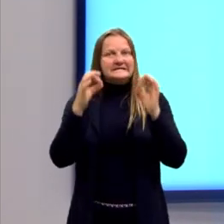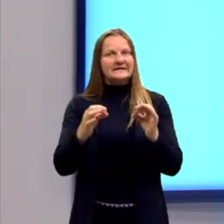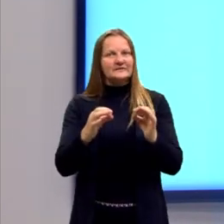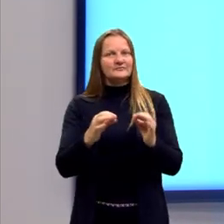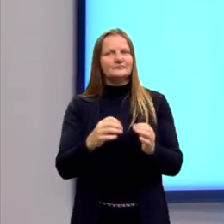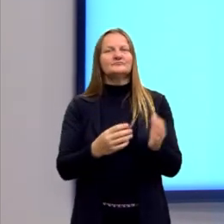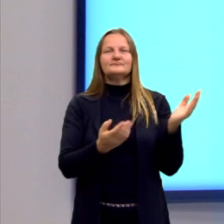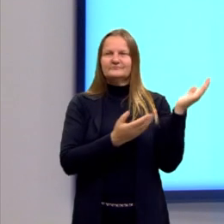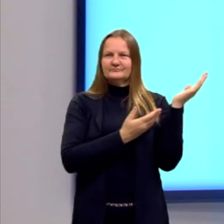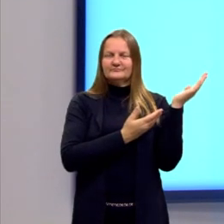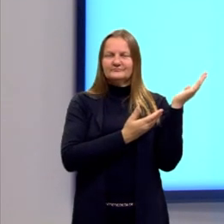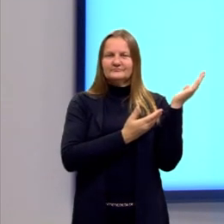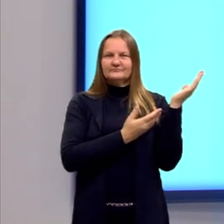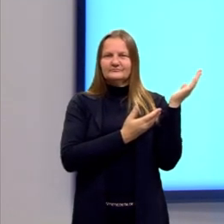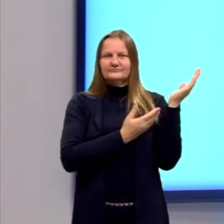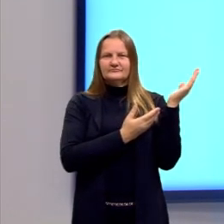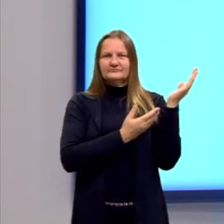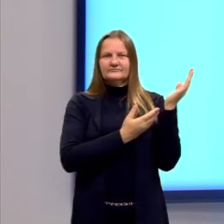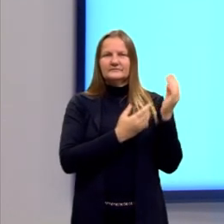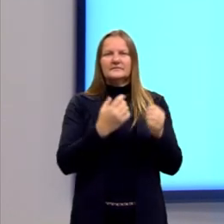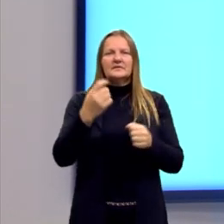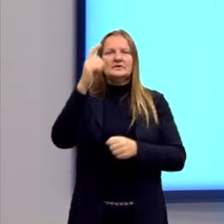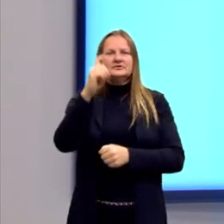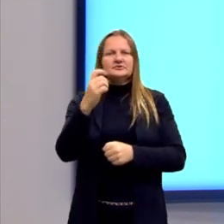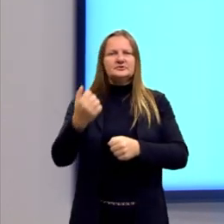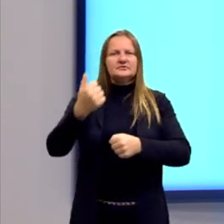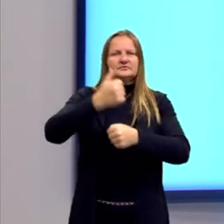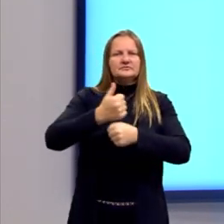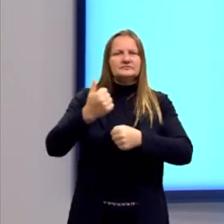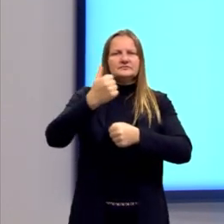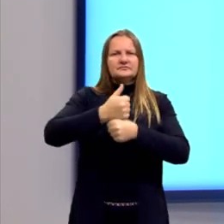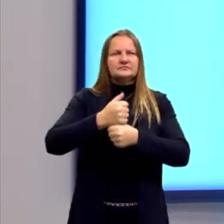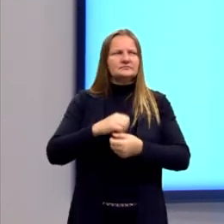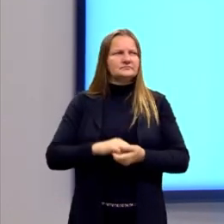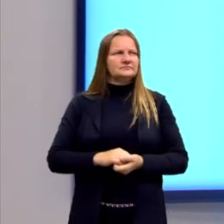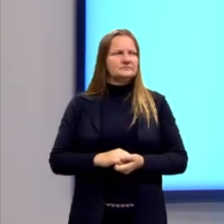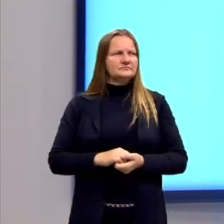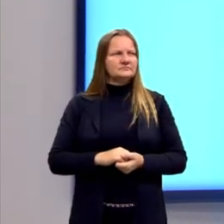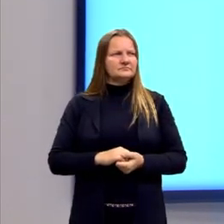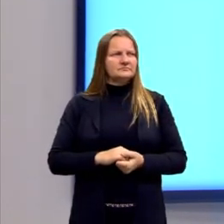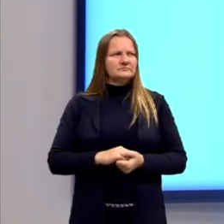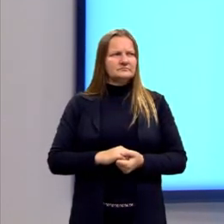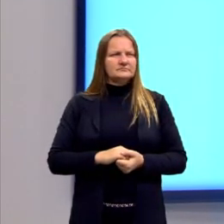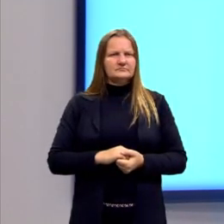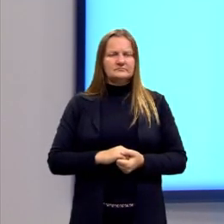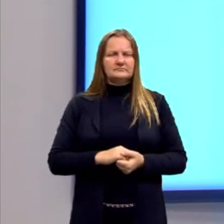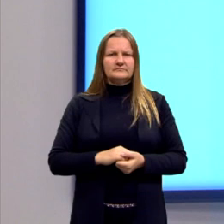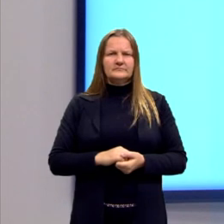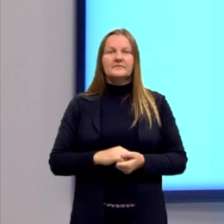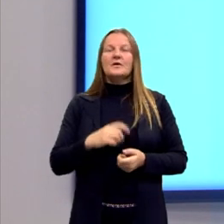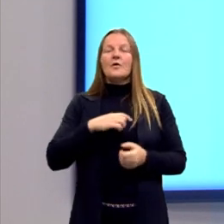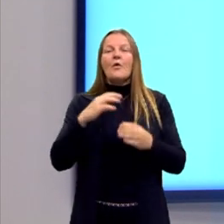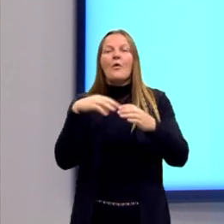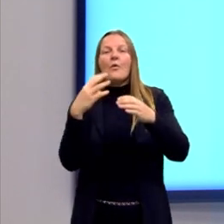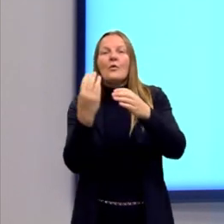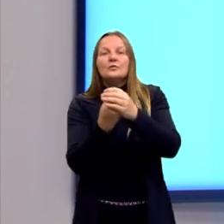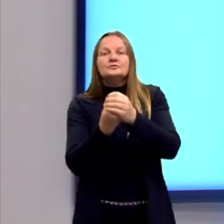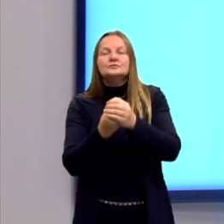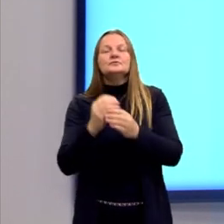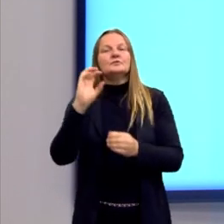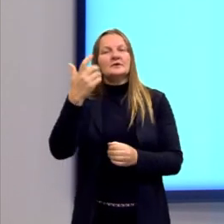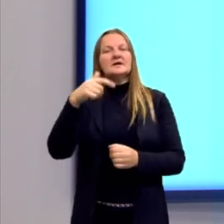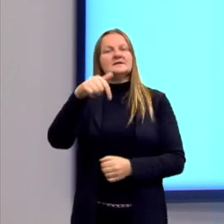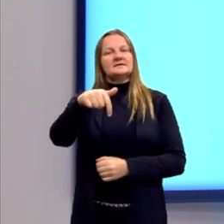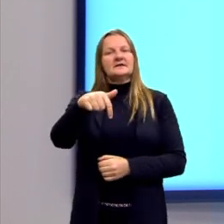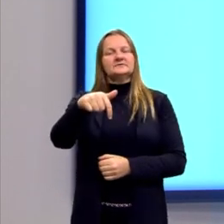nós podemos substituir o valor de X sendo que a nossa o nosso conjunto solução é sete né